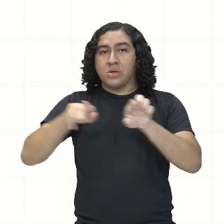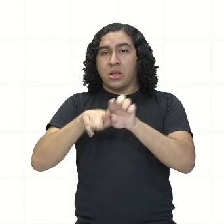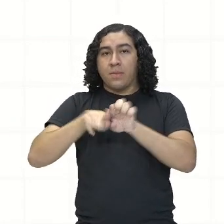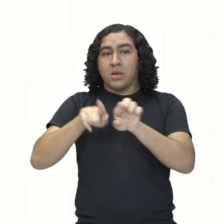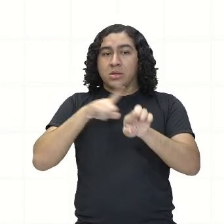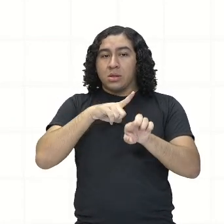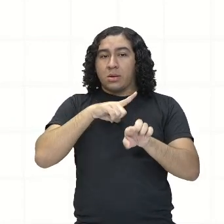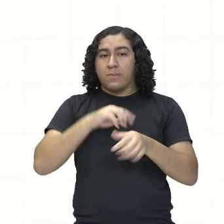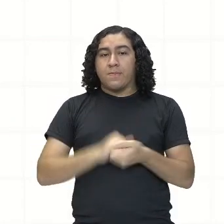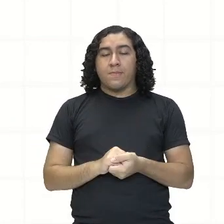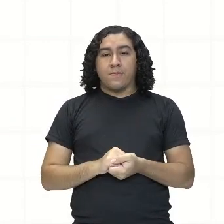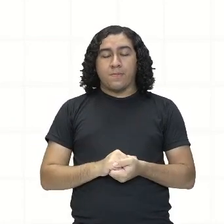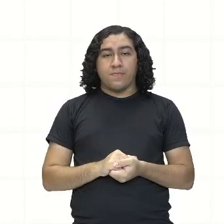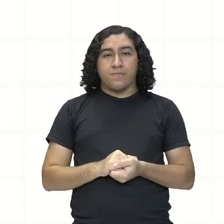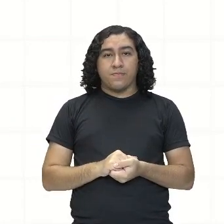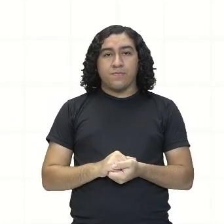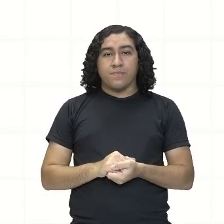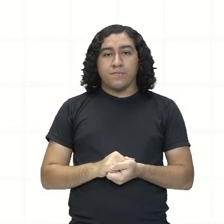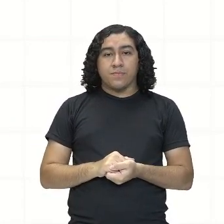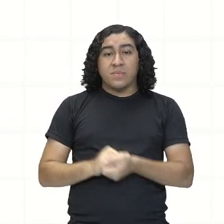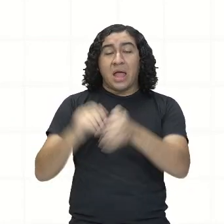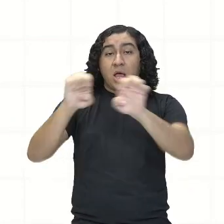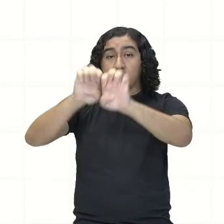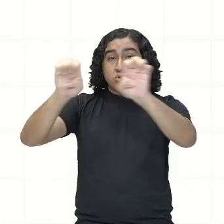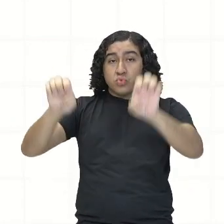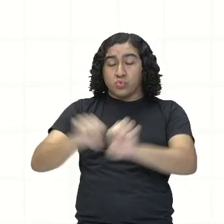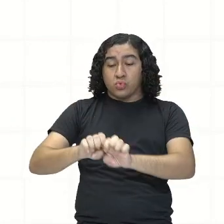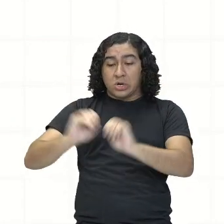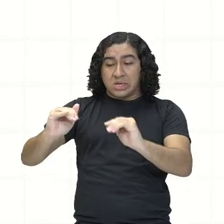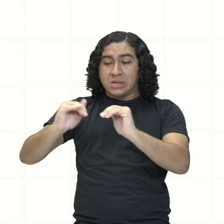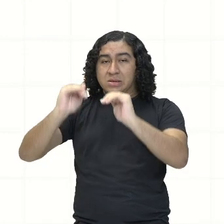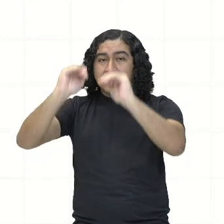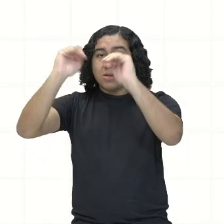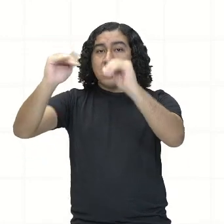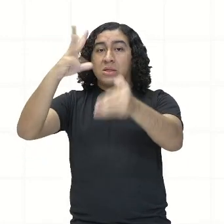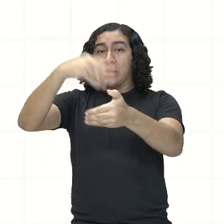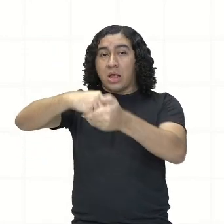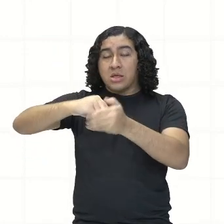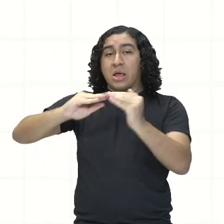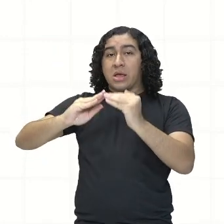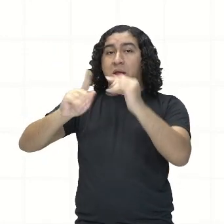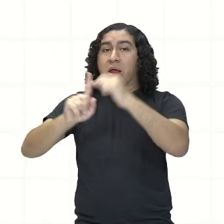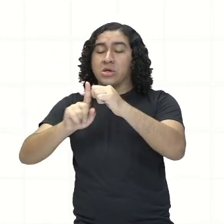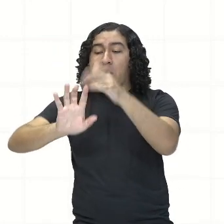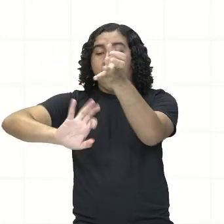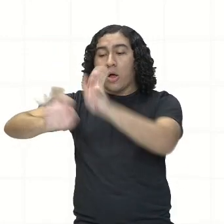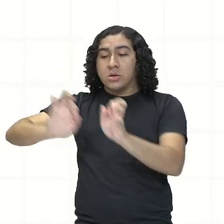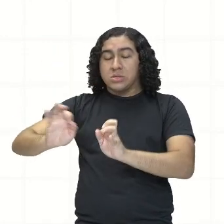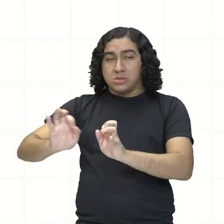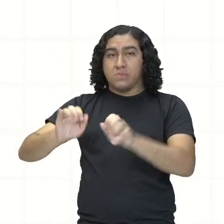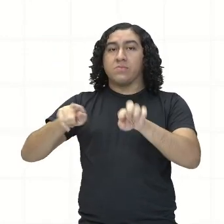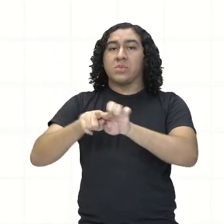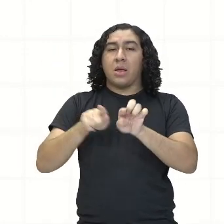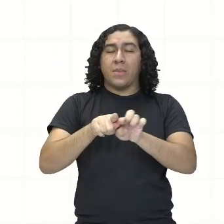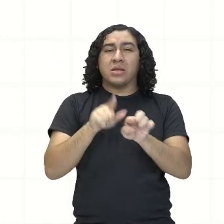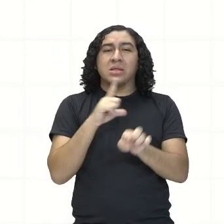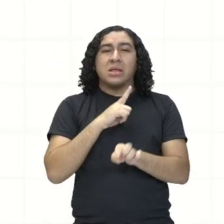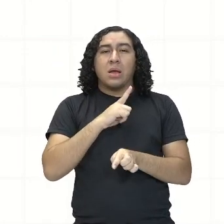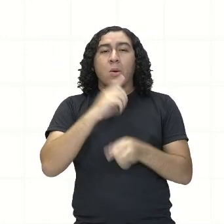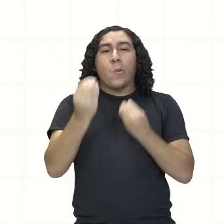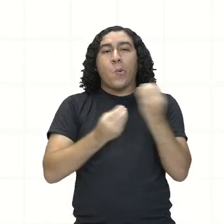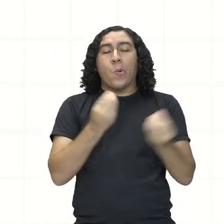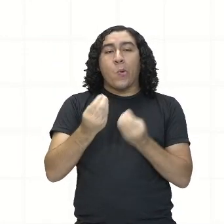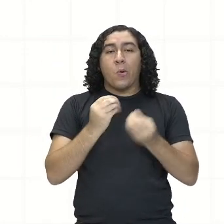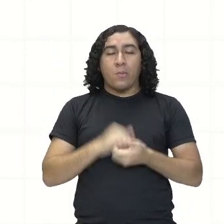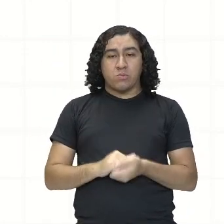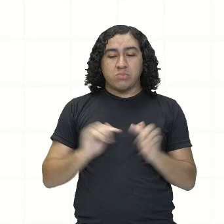delimitação do poder da Igreja Católica na Inglaterra. E também vamos verificar o incentivo das atividades